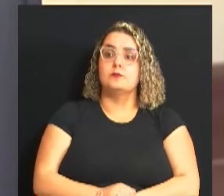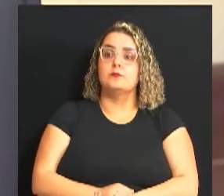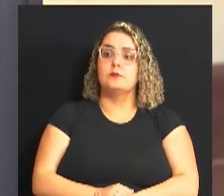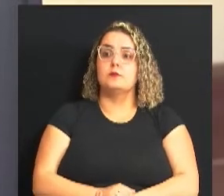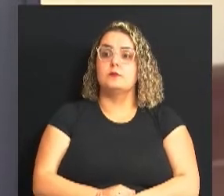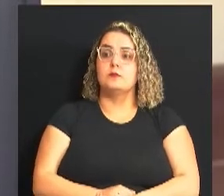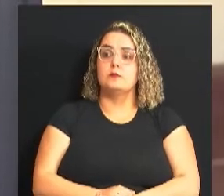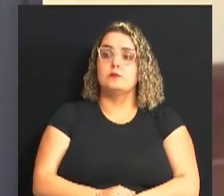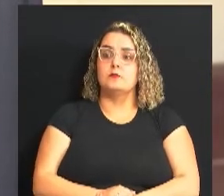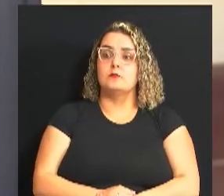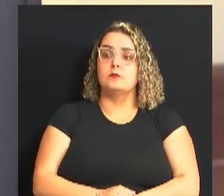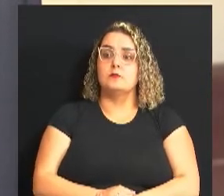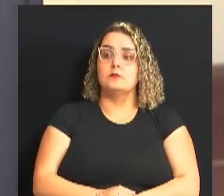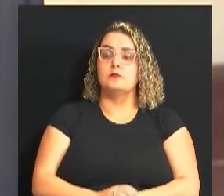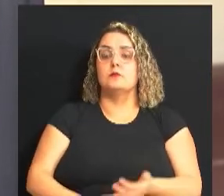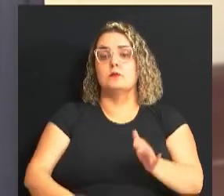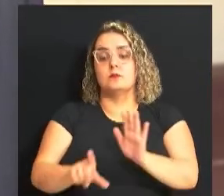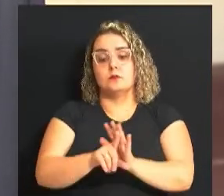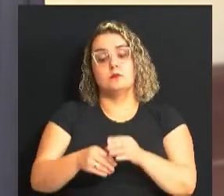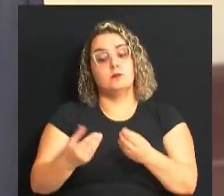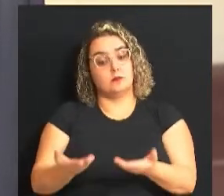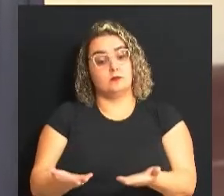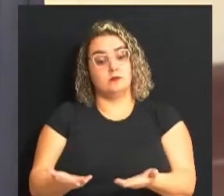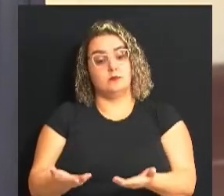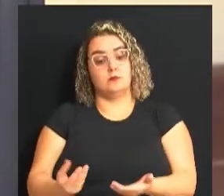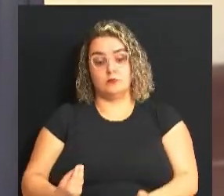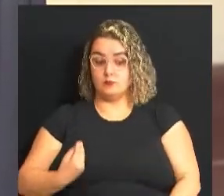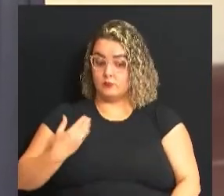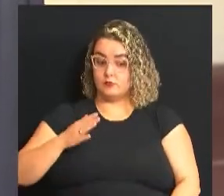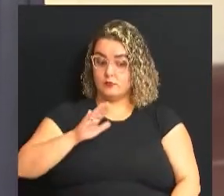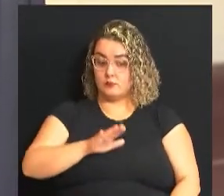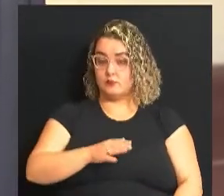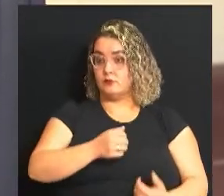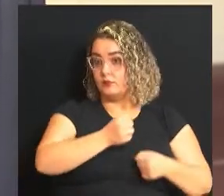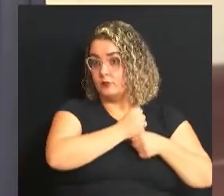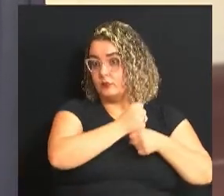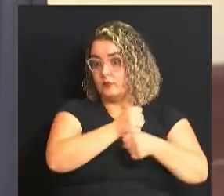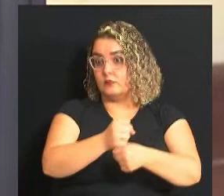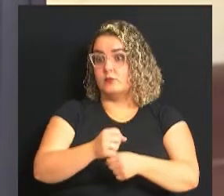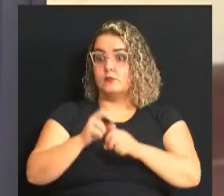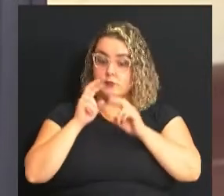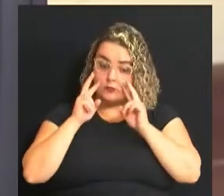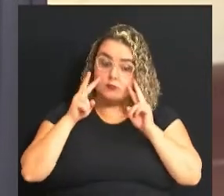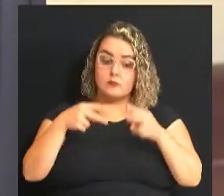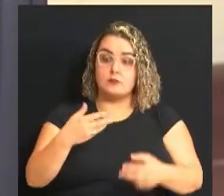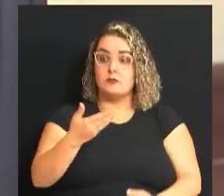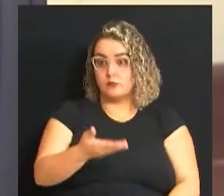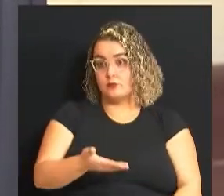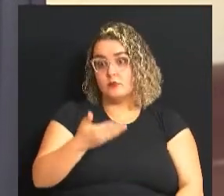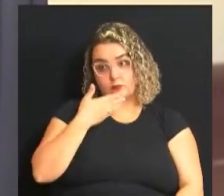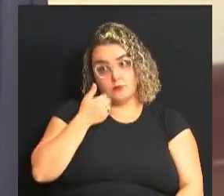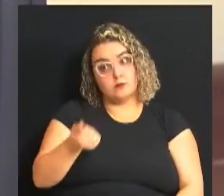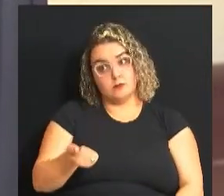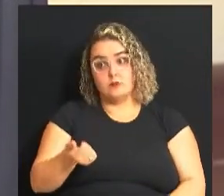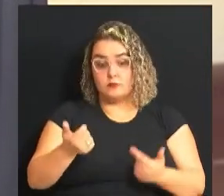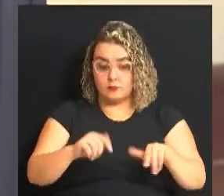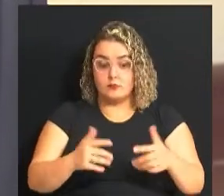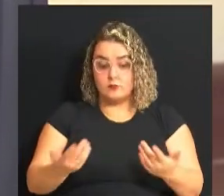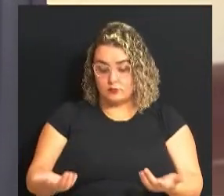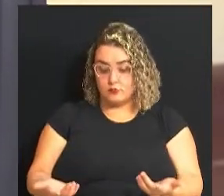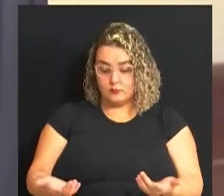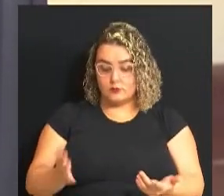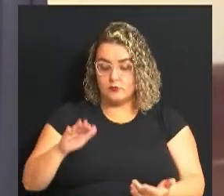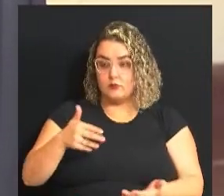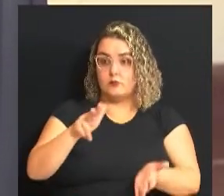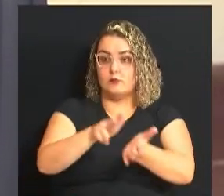a lei veio trazer, olha, então, já que está lá há tanto tempo, reconheça aquilo e melhore a condição. Quando você regulariza,